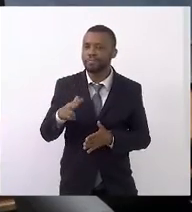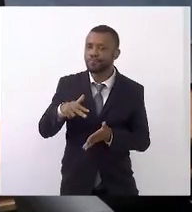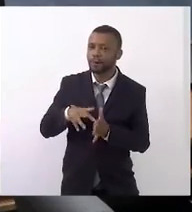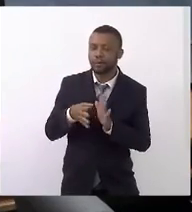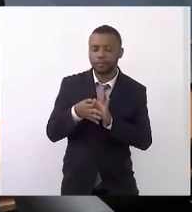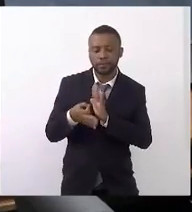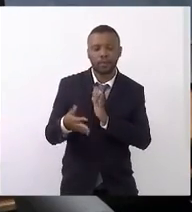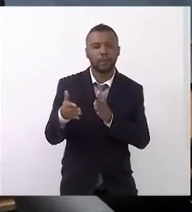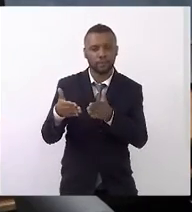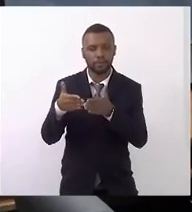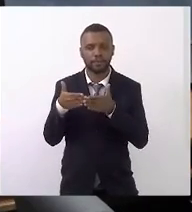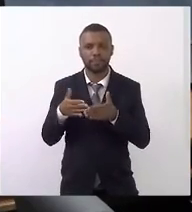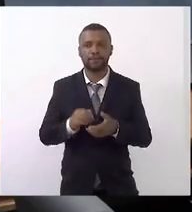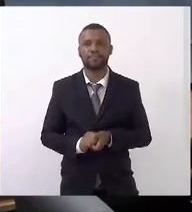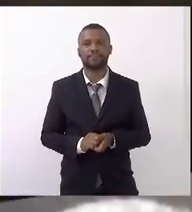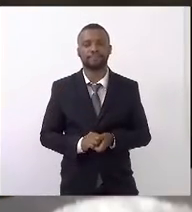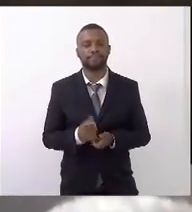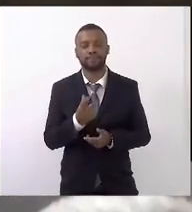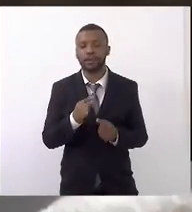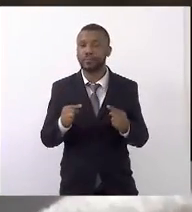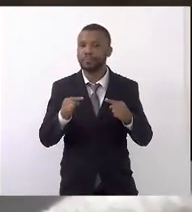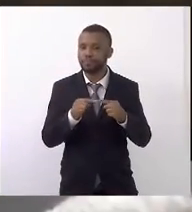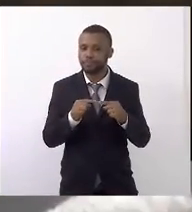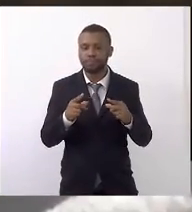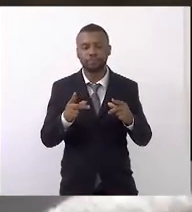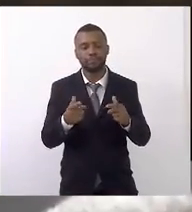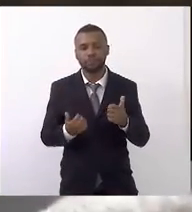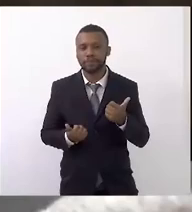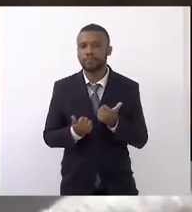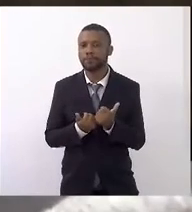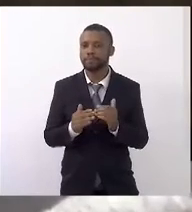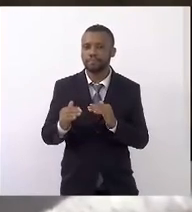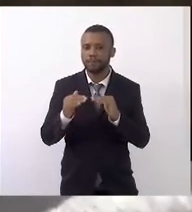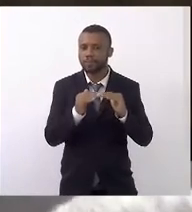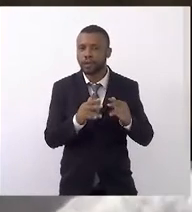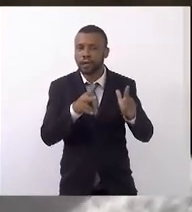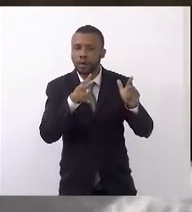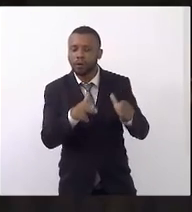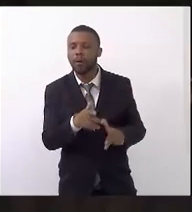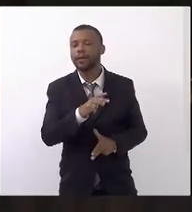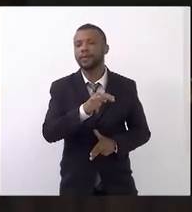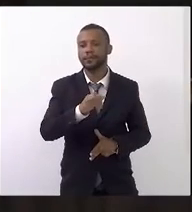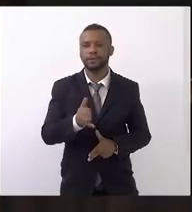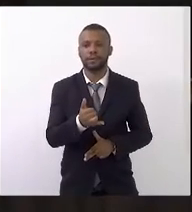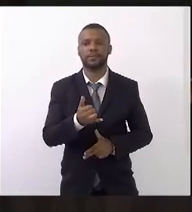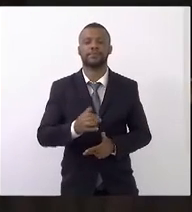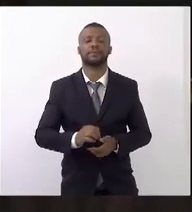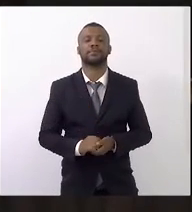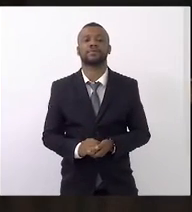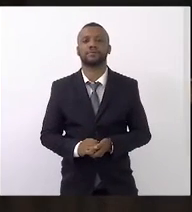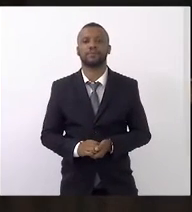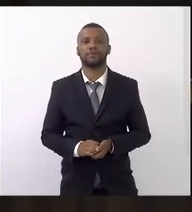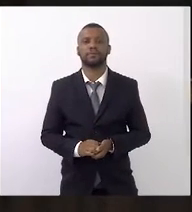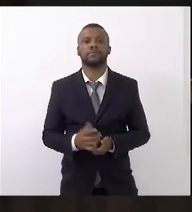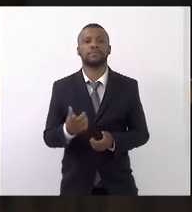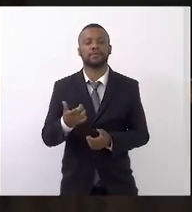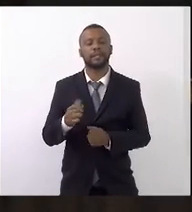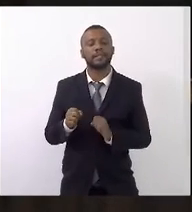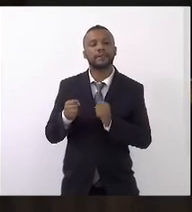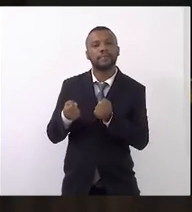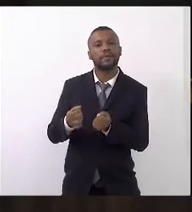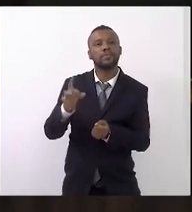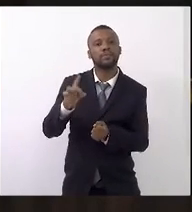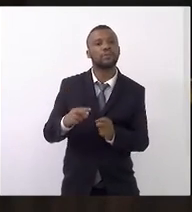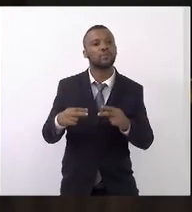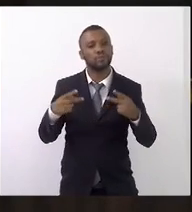gentileza. No mérito, parecer favorável, acompanhando o substitutivo da CCJ. Obrigado, deputada. Pela defesa dos direitos humanos e